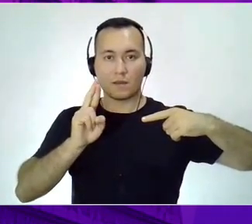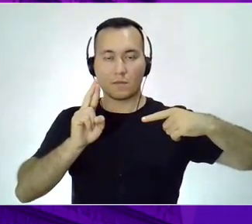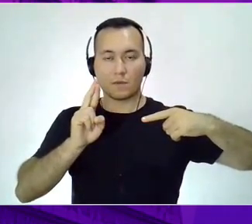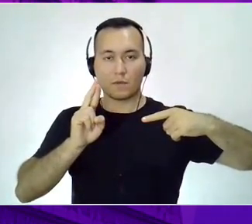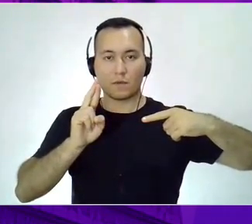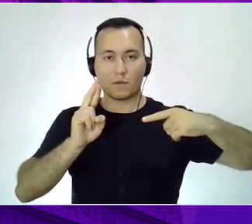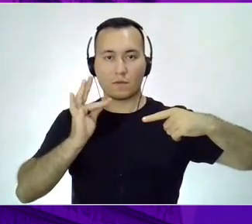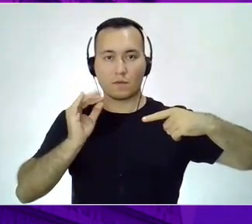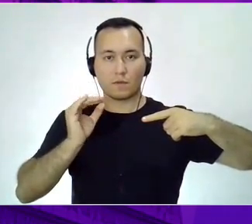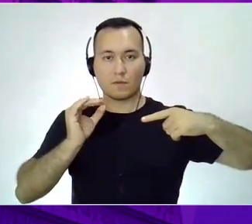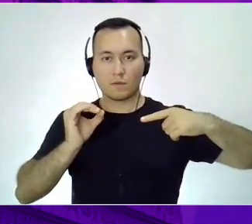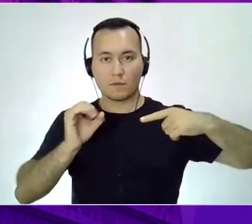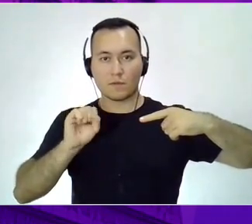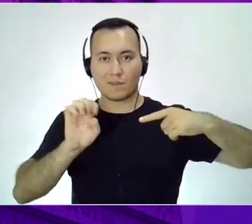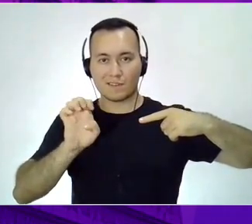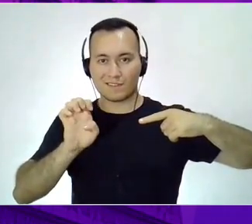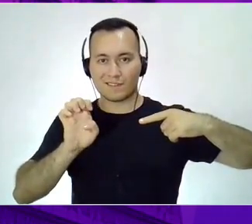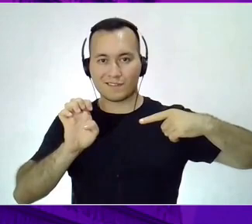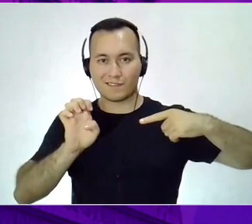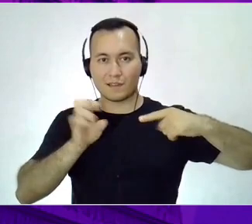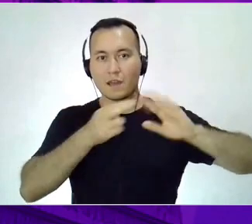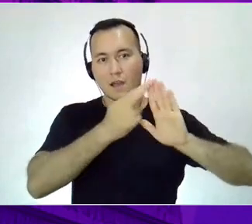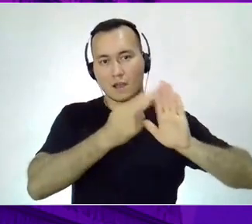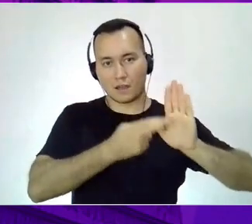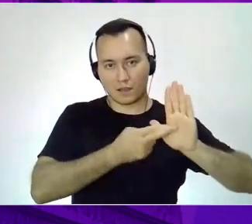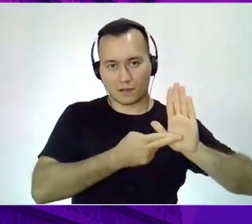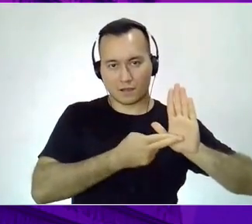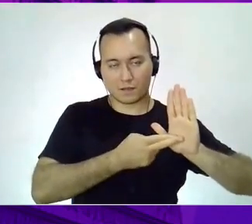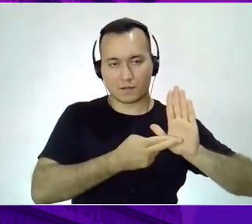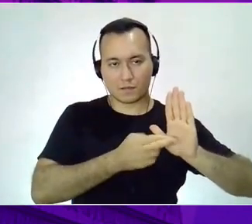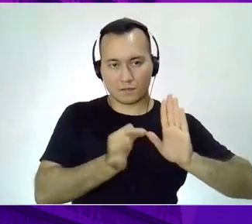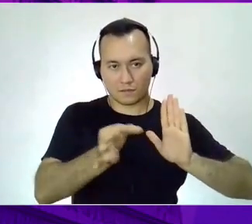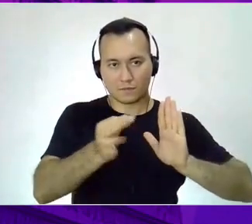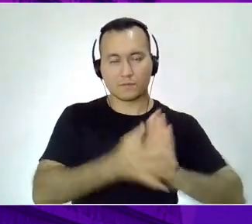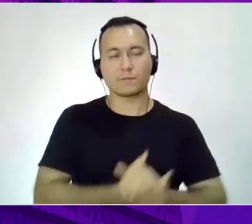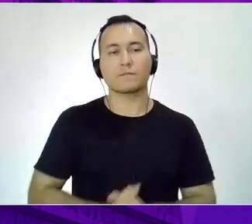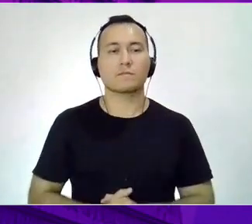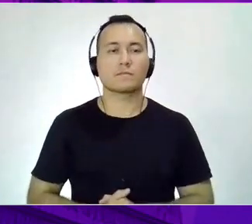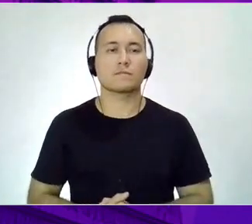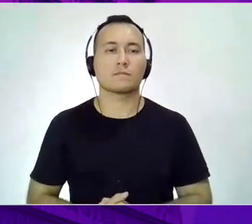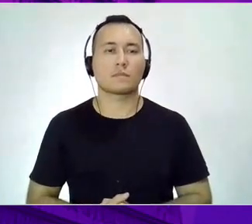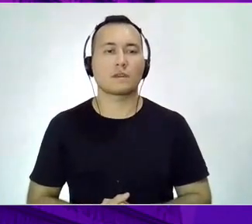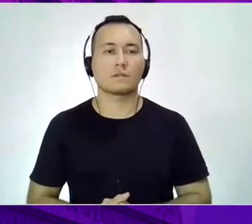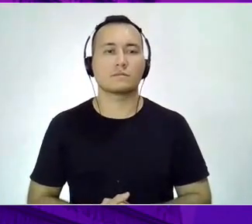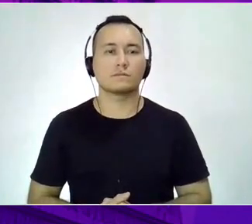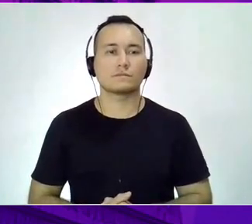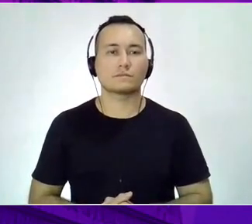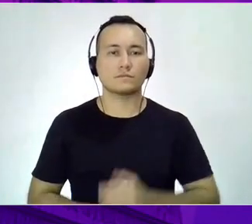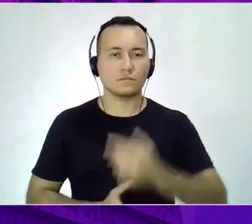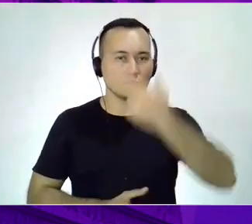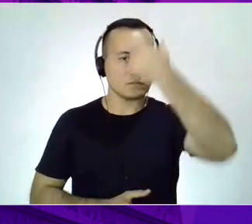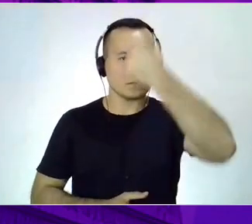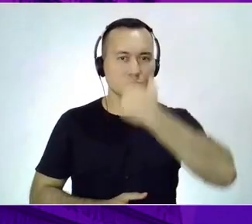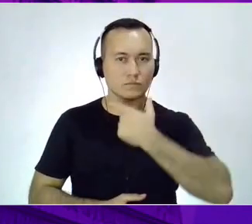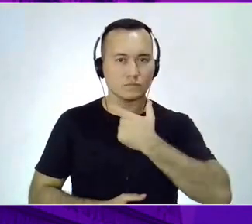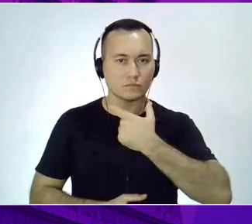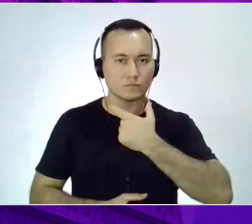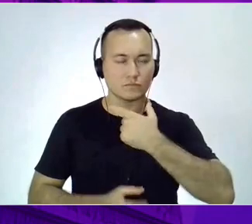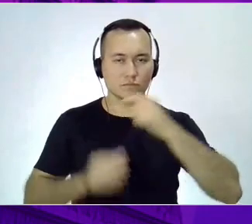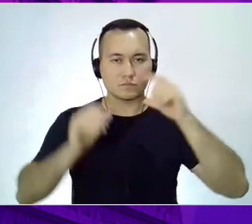Se eu tenho um rosto centralizado, se eu pegar esse rosto e colocar ele